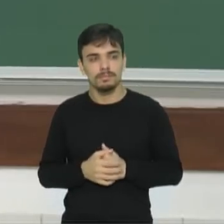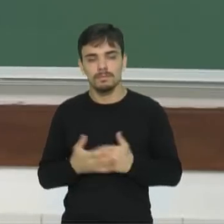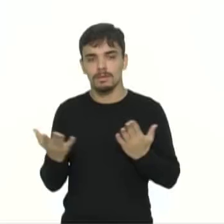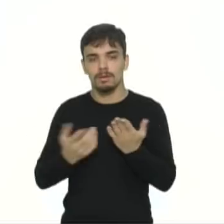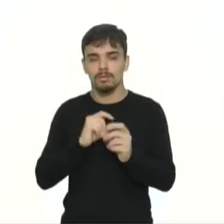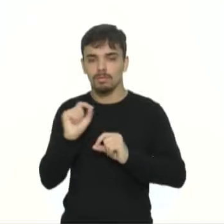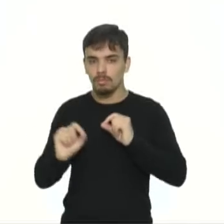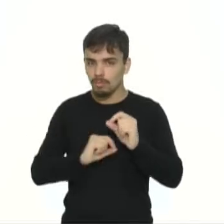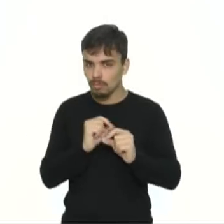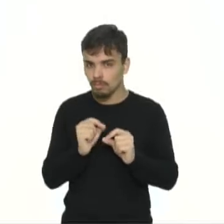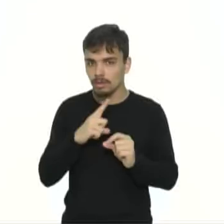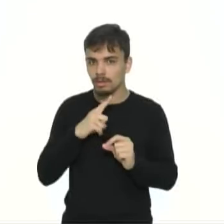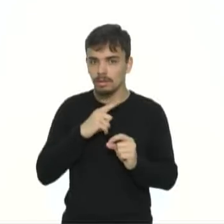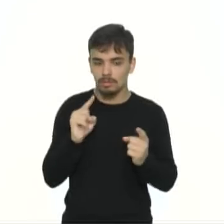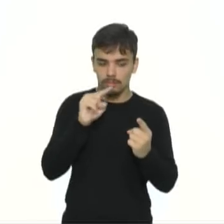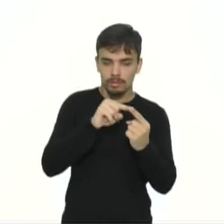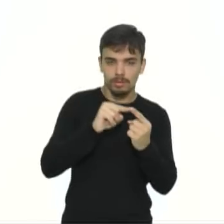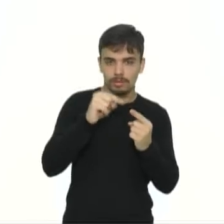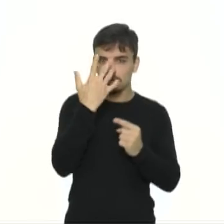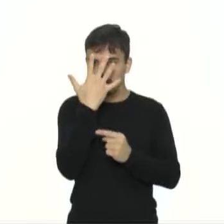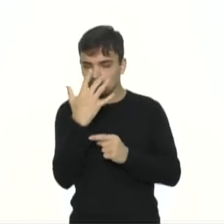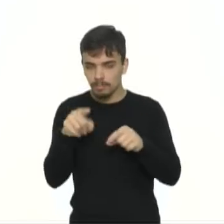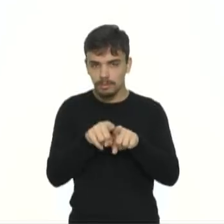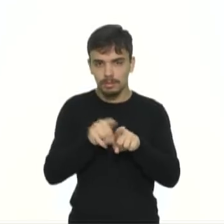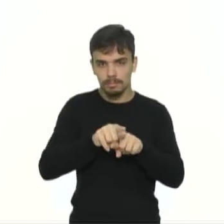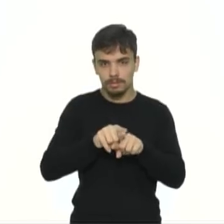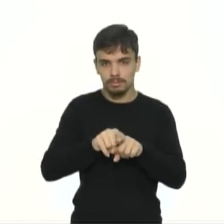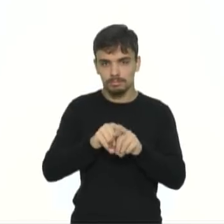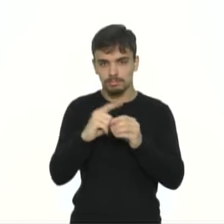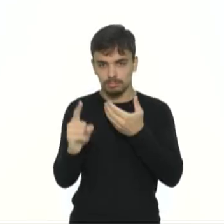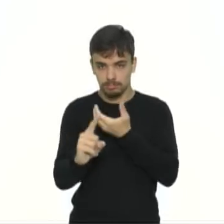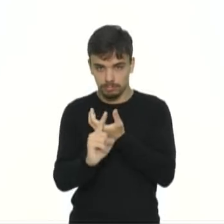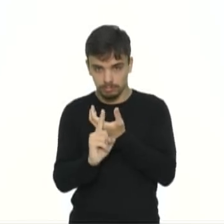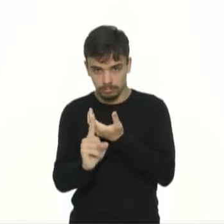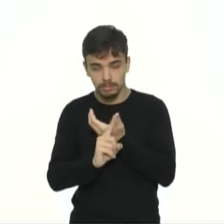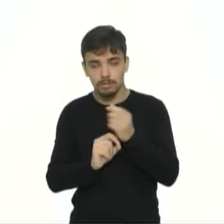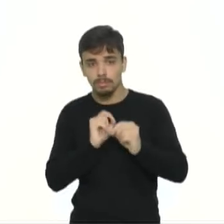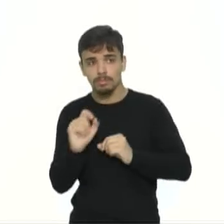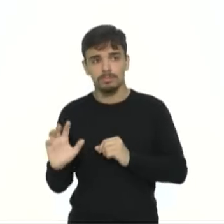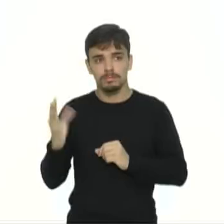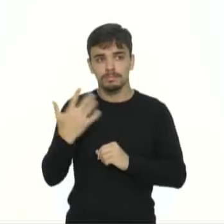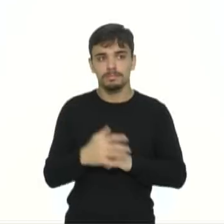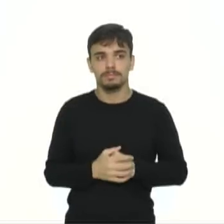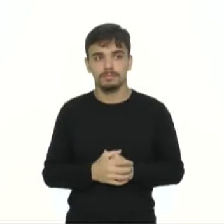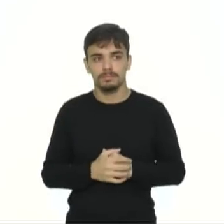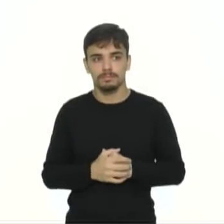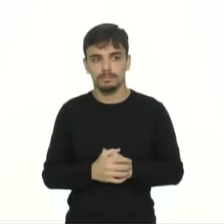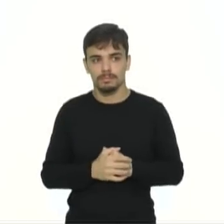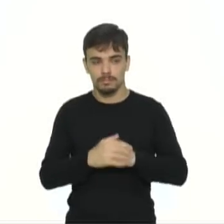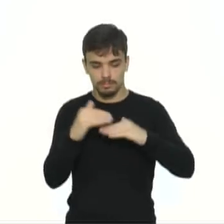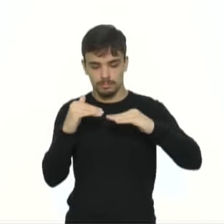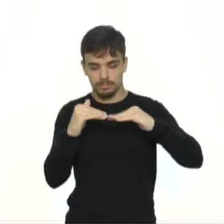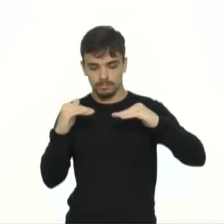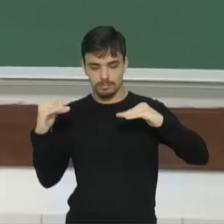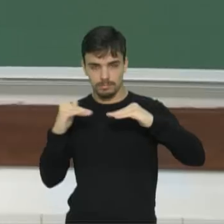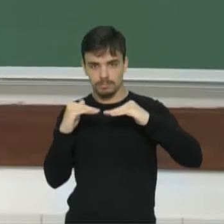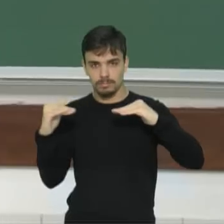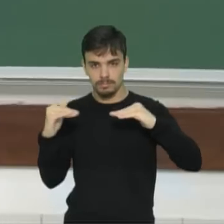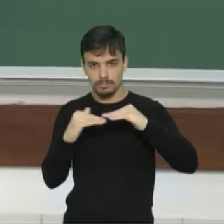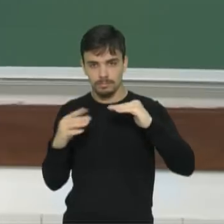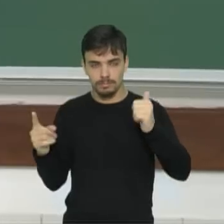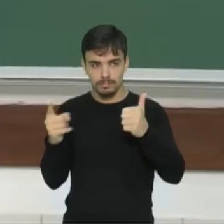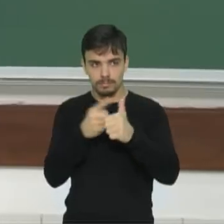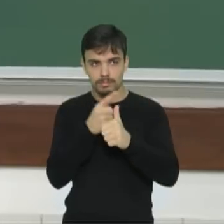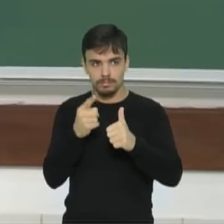vamos tratar objetivamente de espelhos e lentes. Que interessante. Um espelho plano, primeira